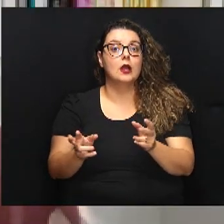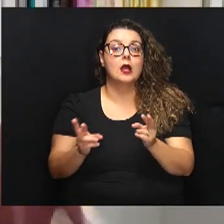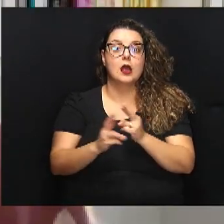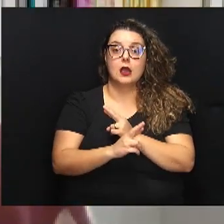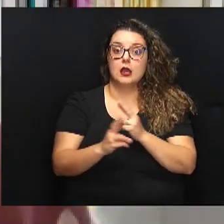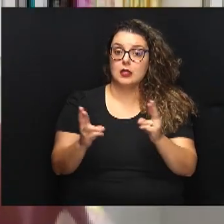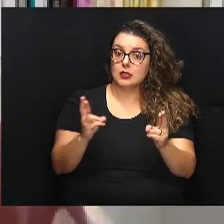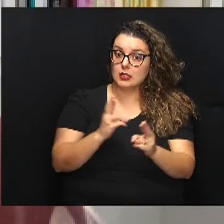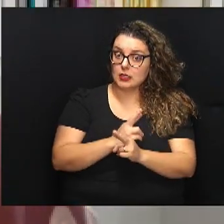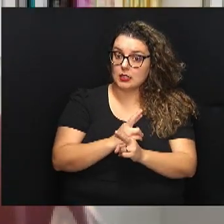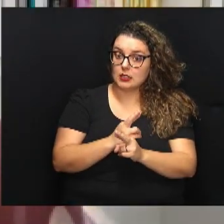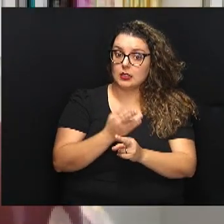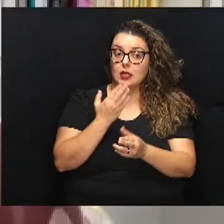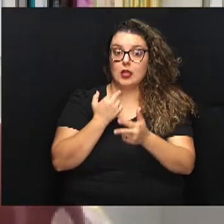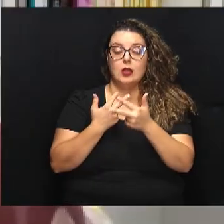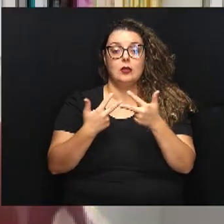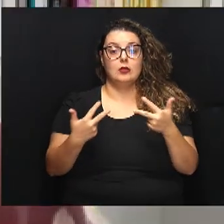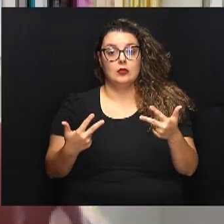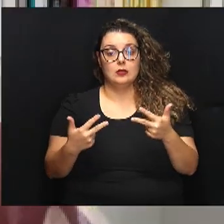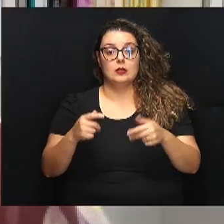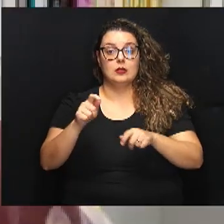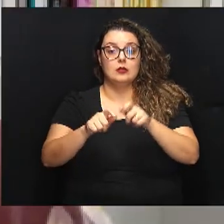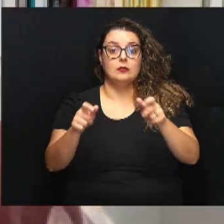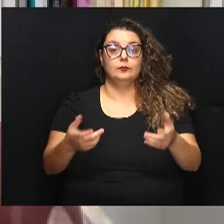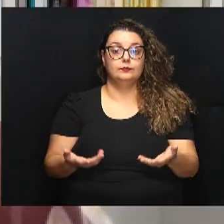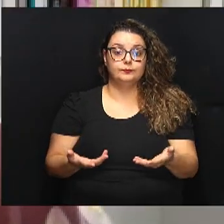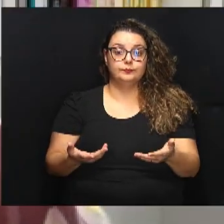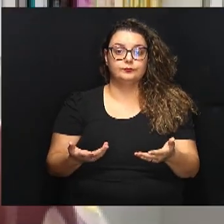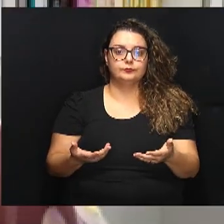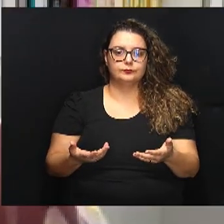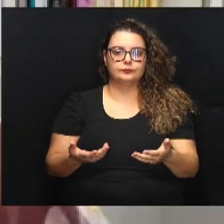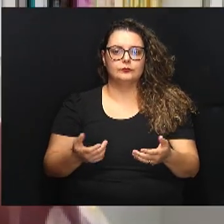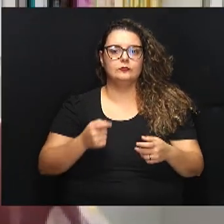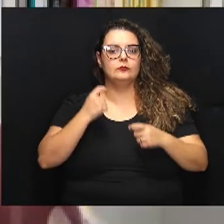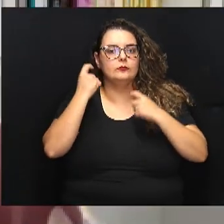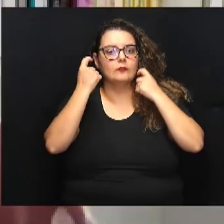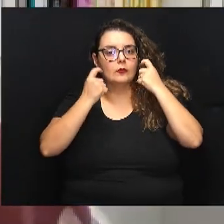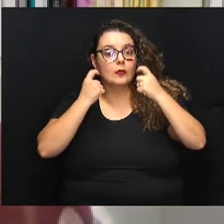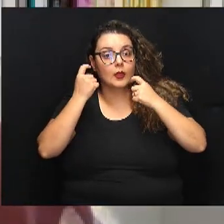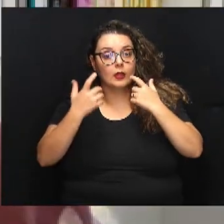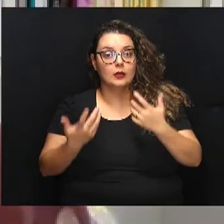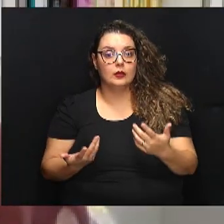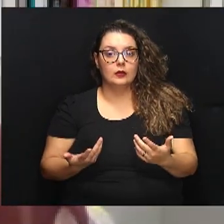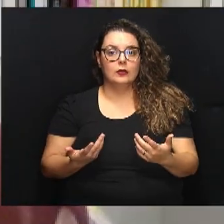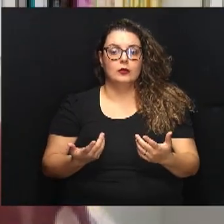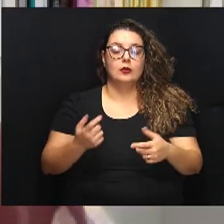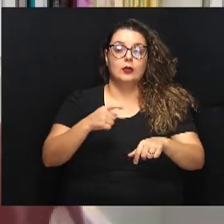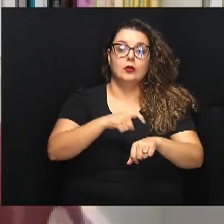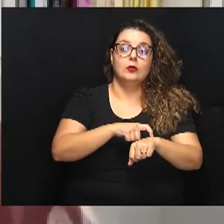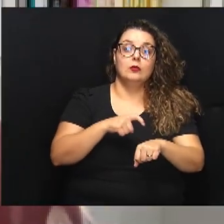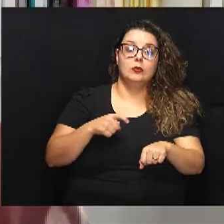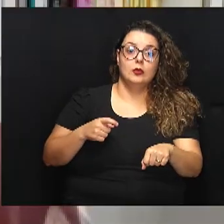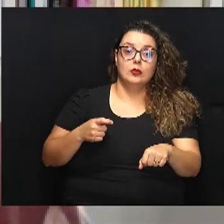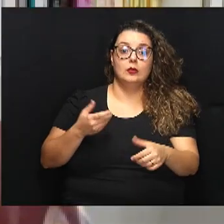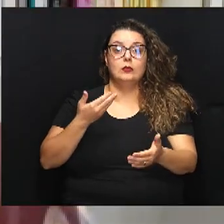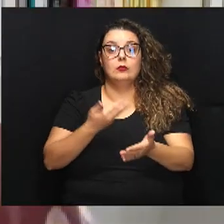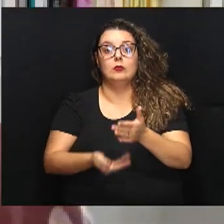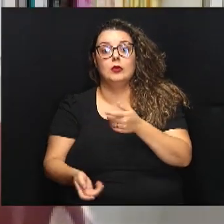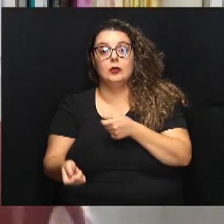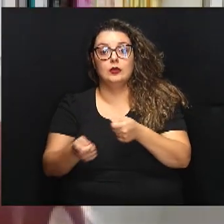comida, e a gente vê que muitas pessoas ficam bastante preocupadas com momentos de perda de